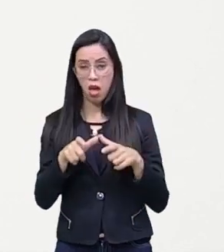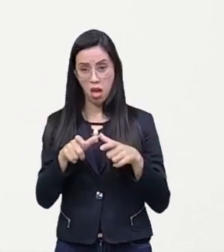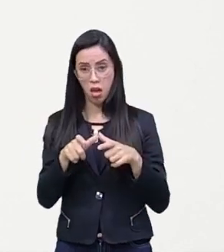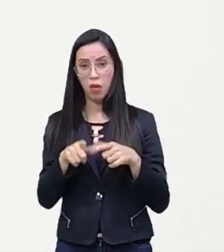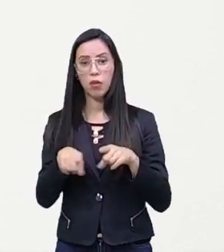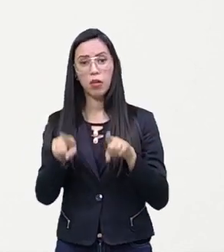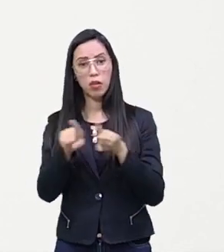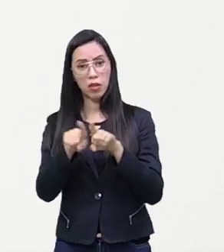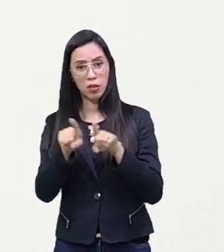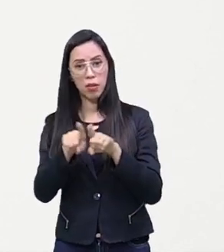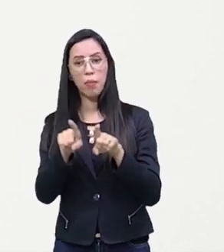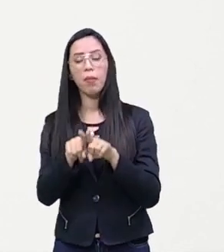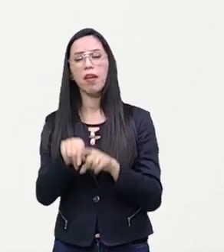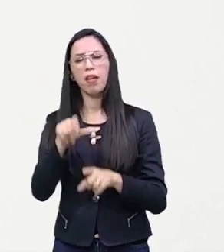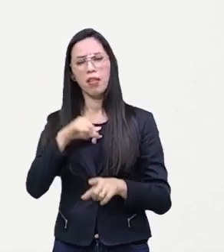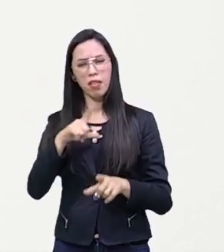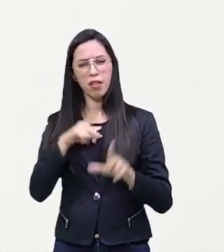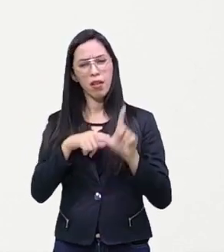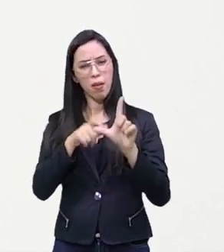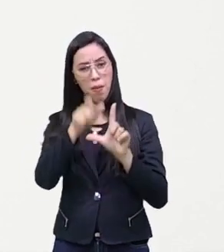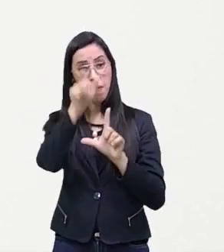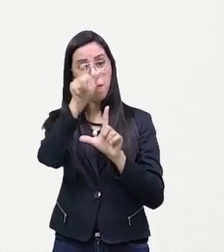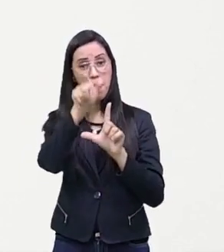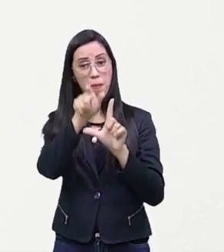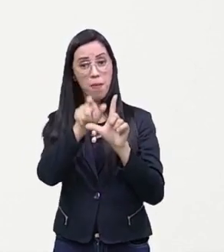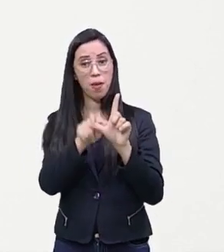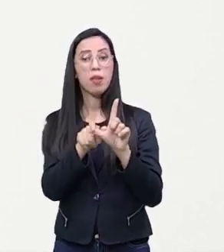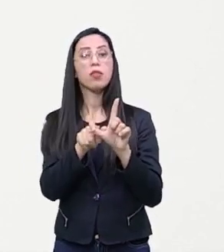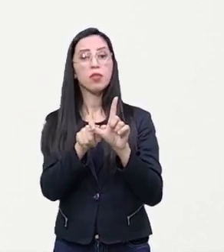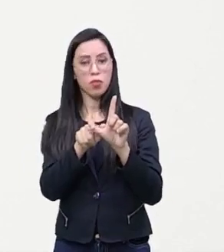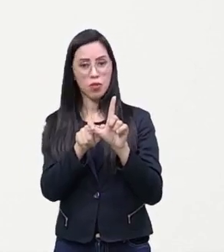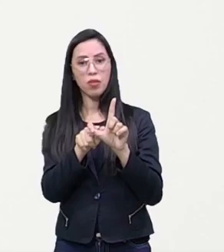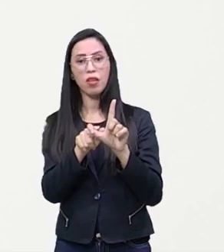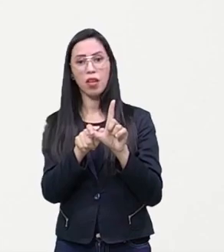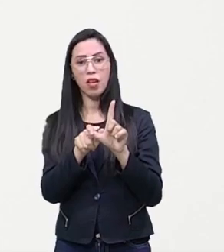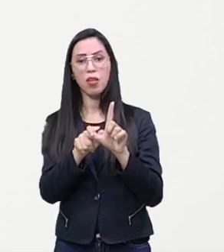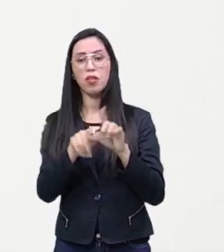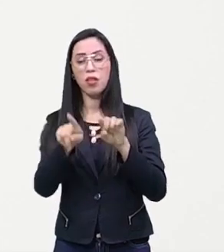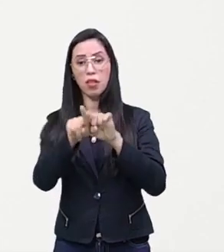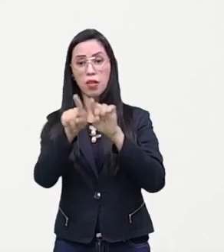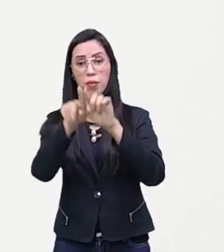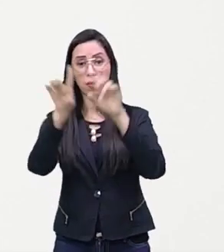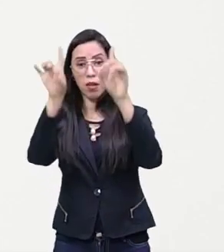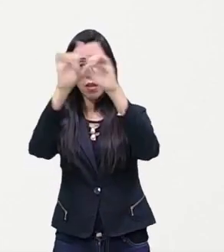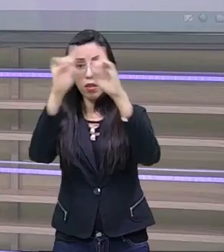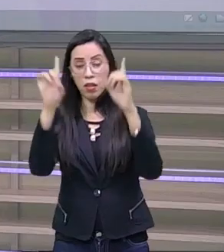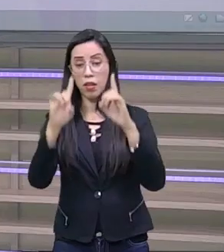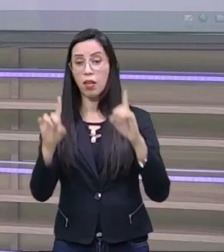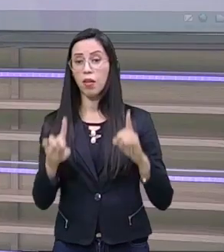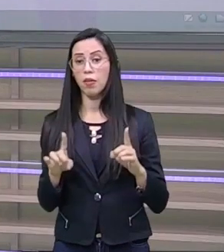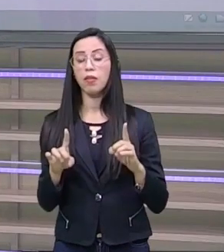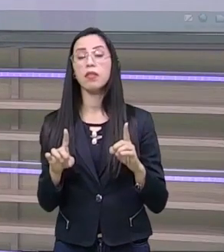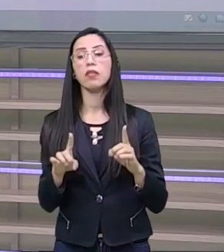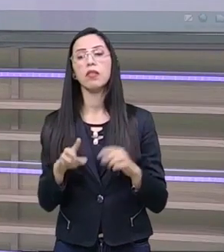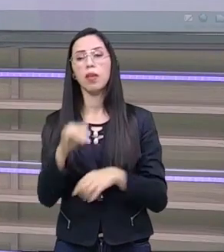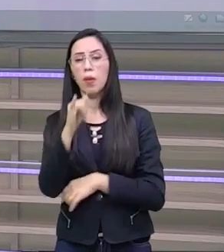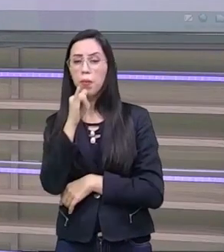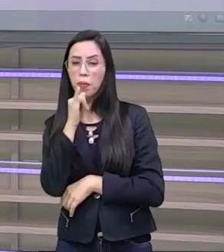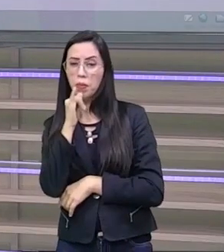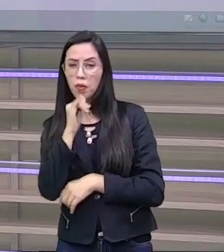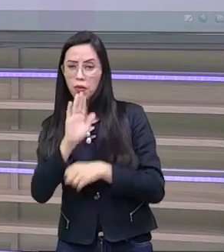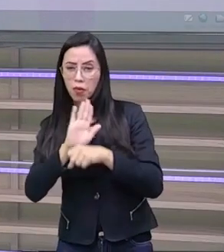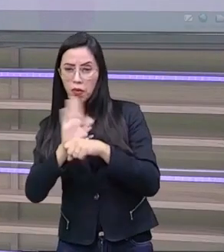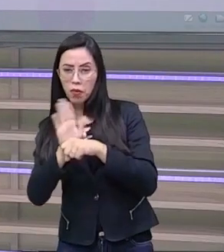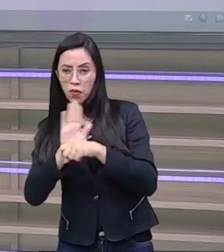inclui seres fantásticos e deuses locais. Quem já assistiu aquele filme do Harry Potter? Você